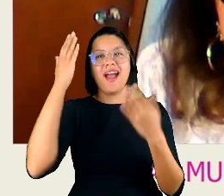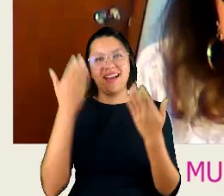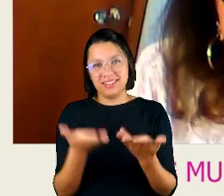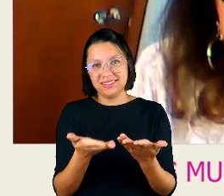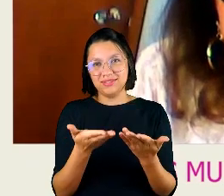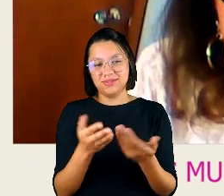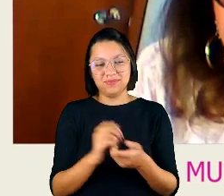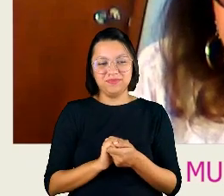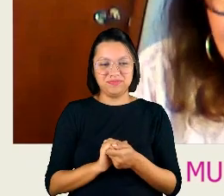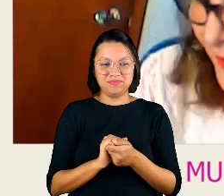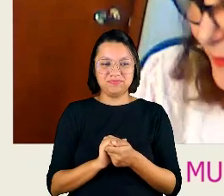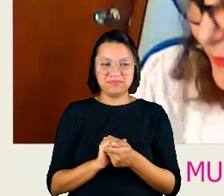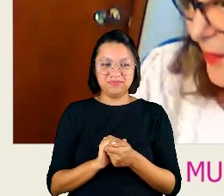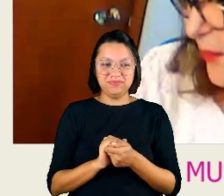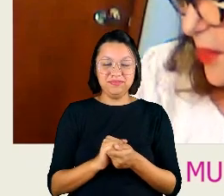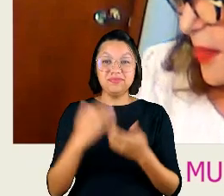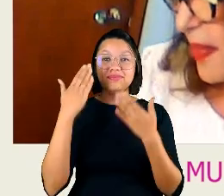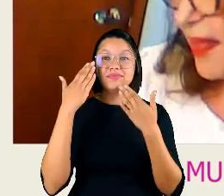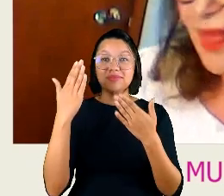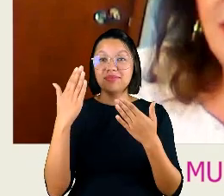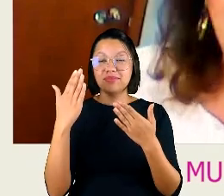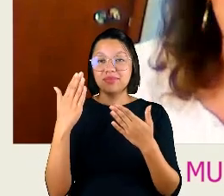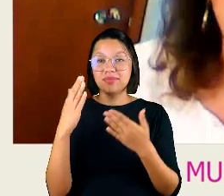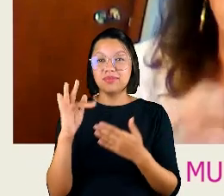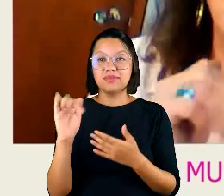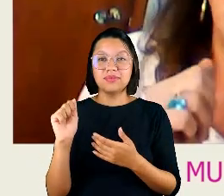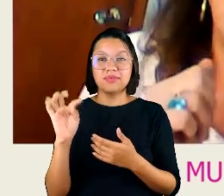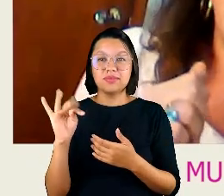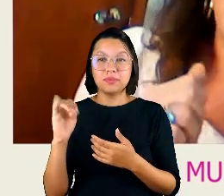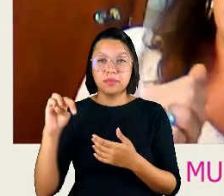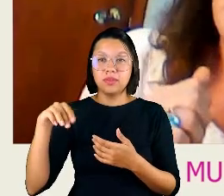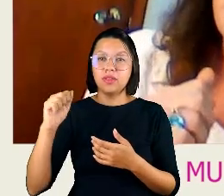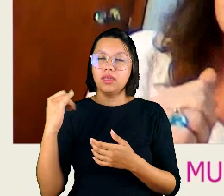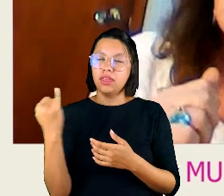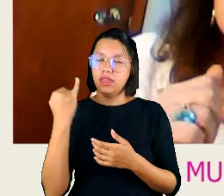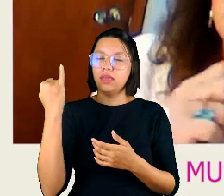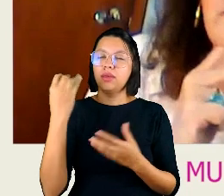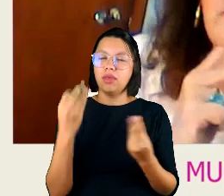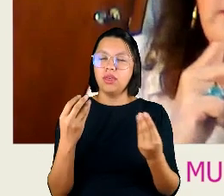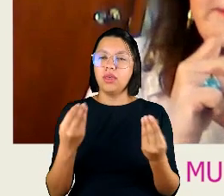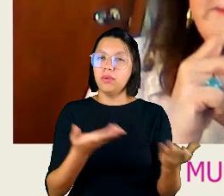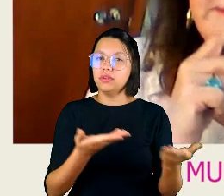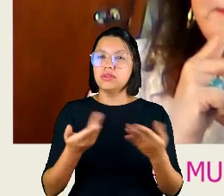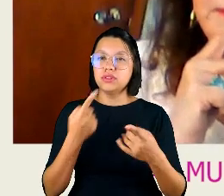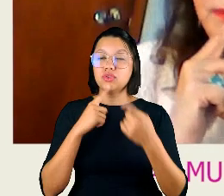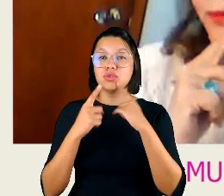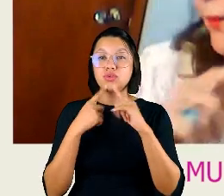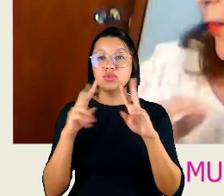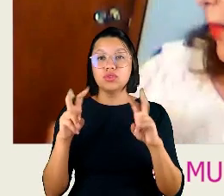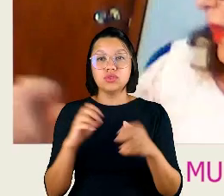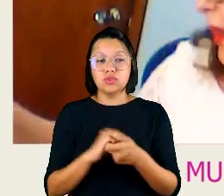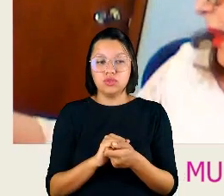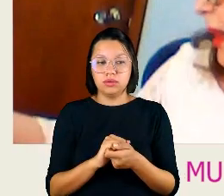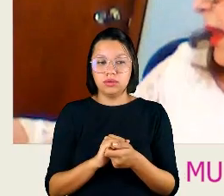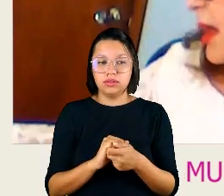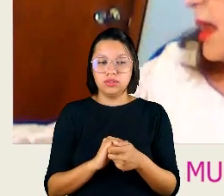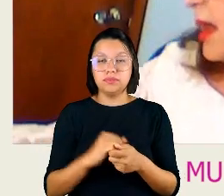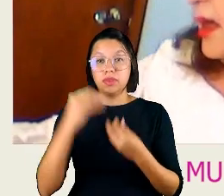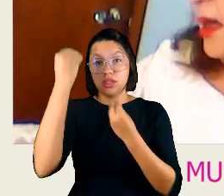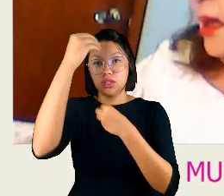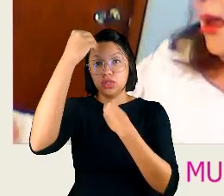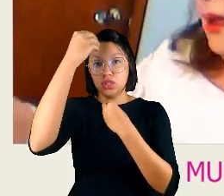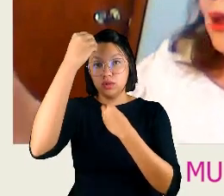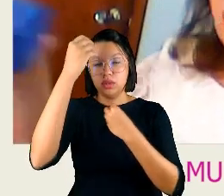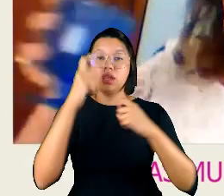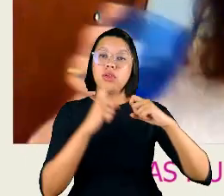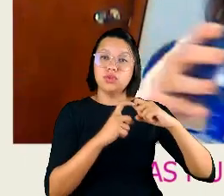Muito obrigada, doutora Fátima. É super importante trazer a discussão sobre a sexualidade e o sexo, né? Especialmente